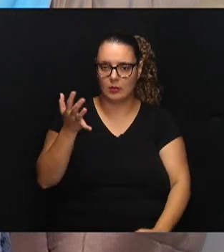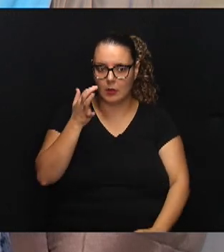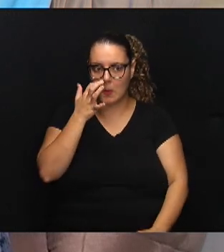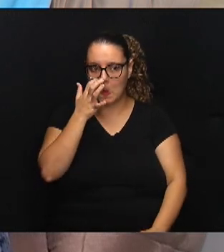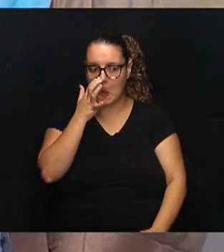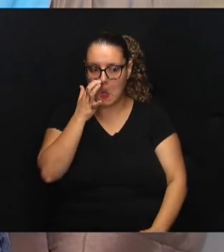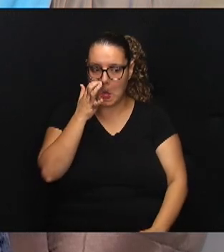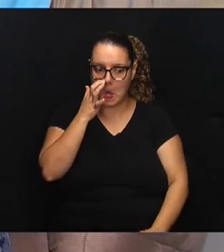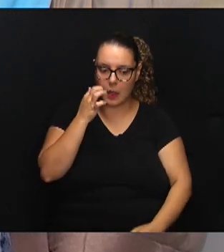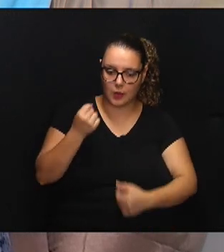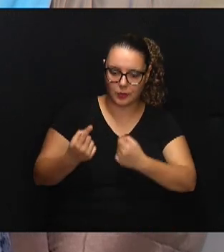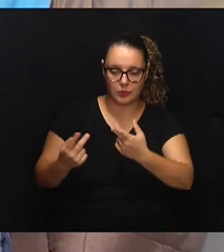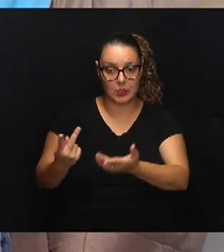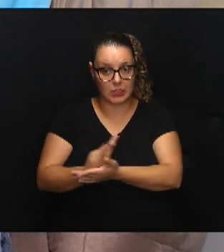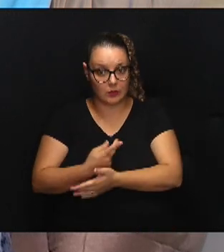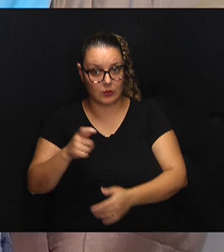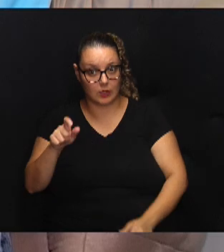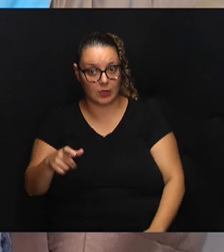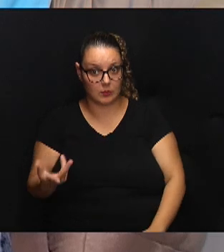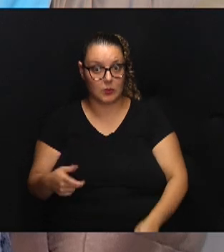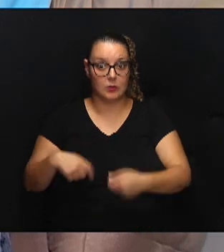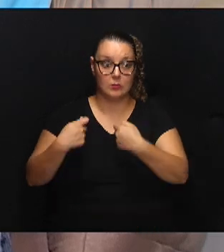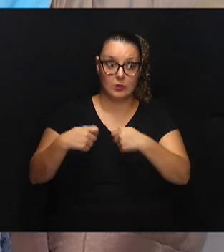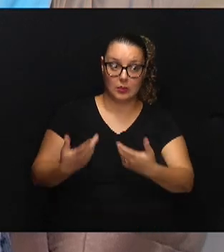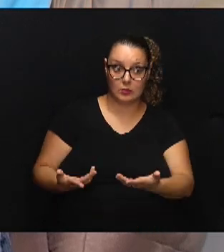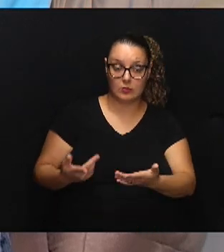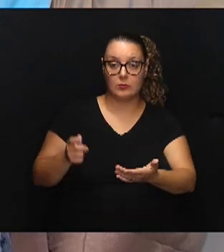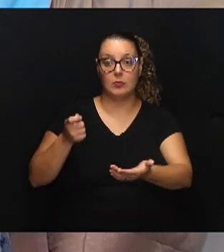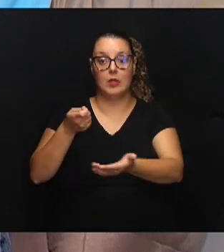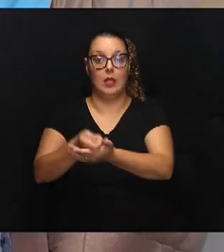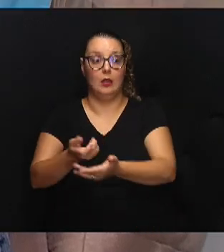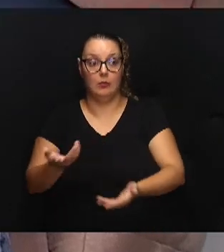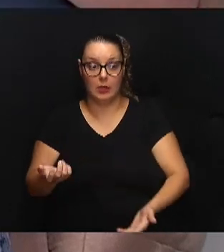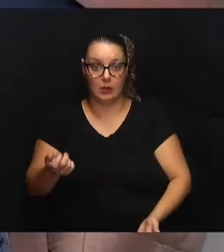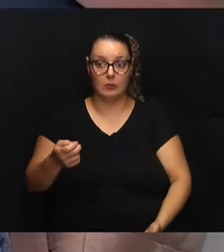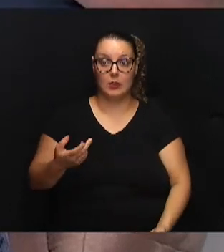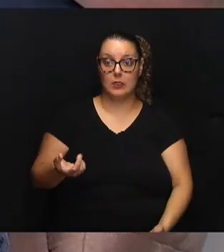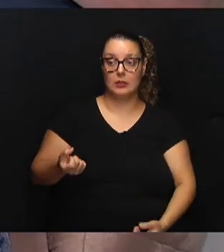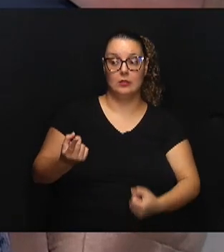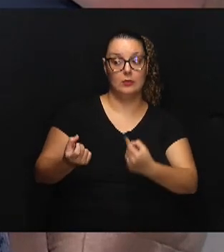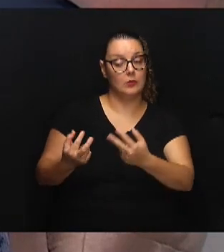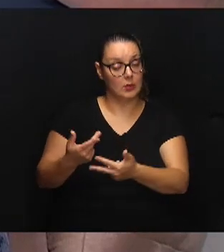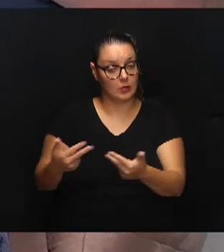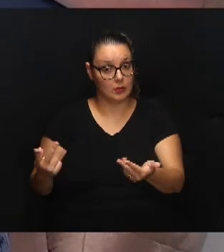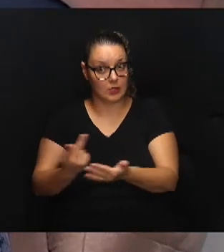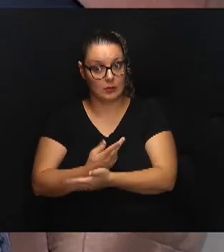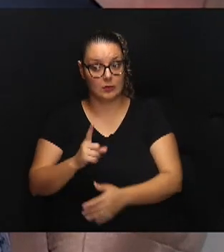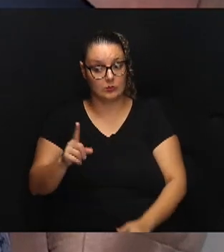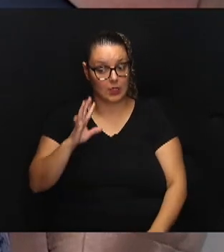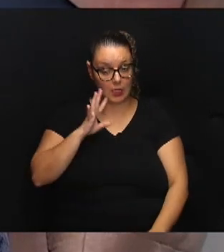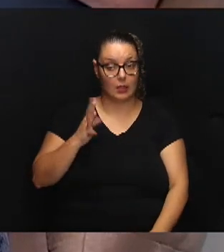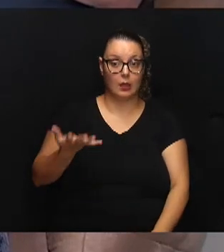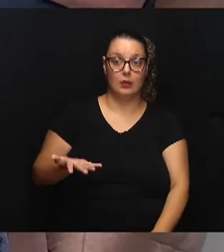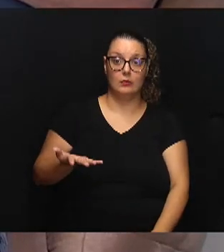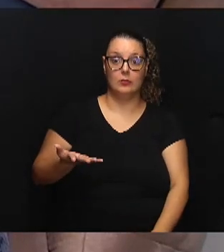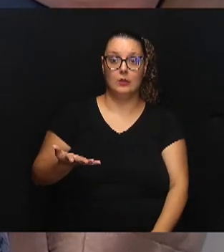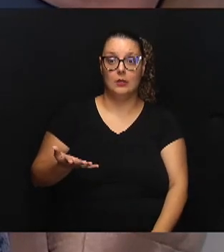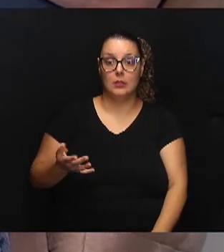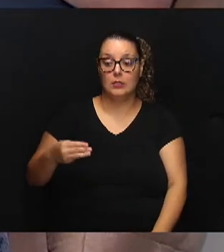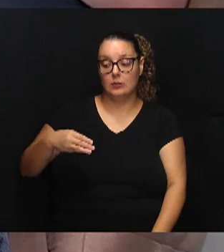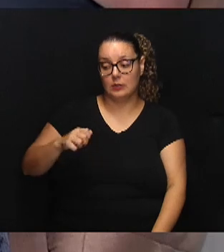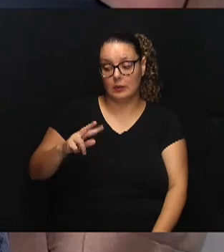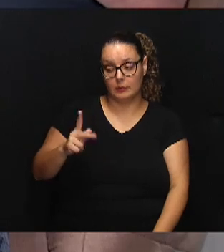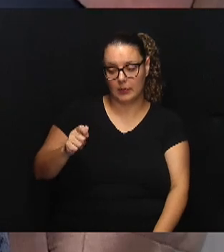tem algum erro? Será que a pessoa não precisa efetuar um pagamento? Tem alguma coisa errada? Não está legal. Então, cair na malha